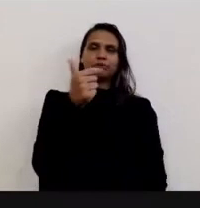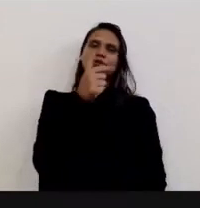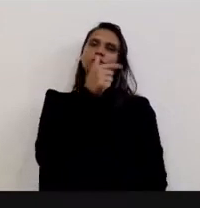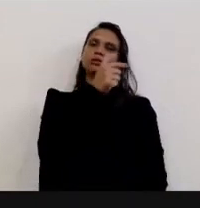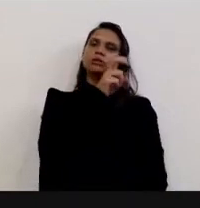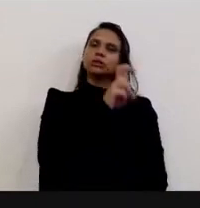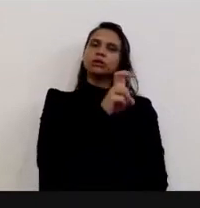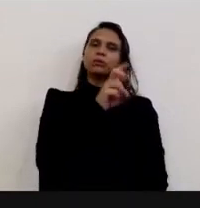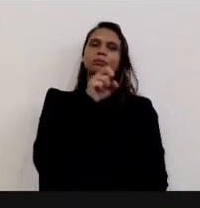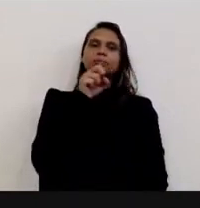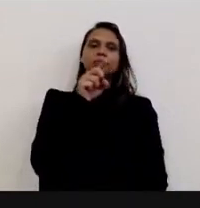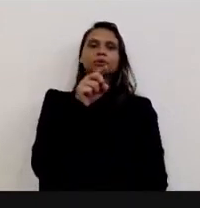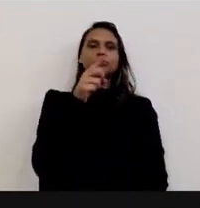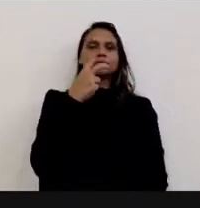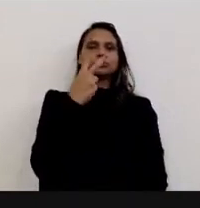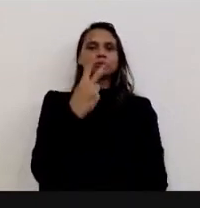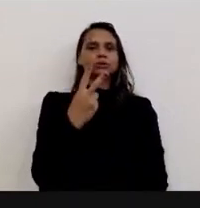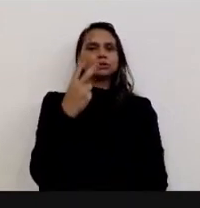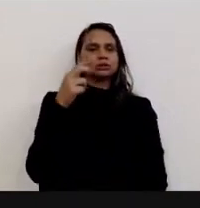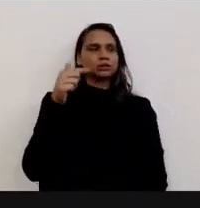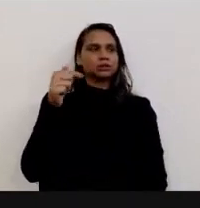5.538 candidatos.